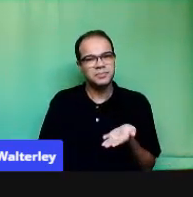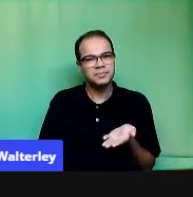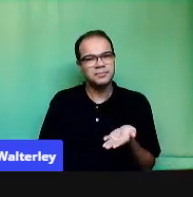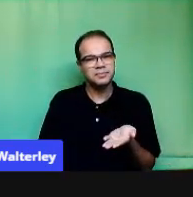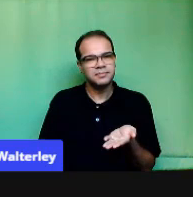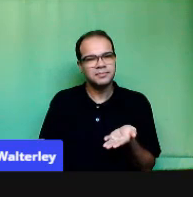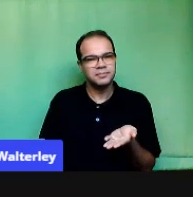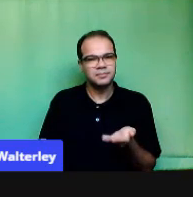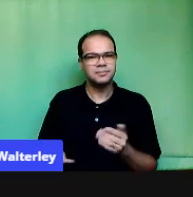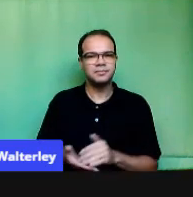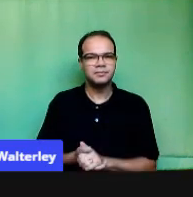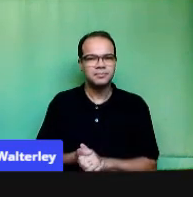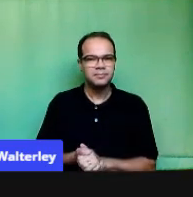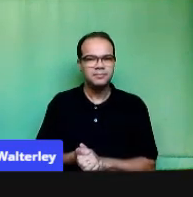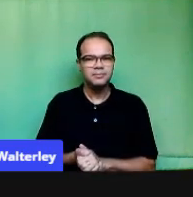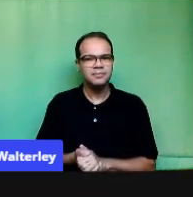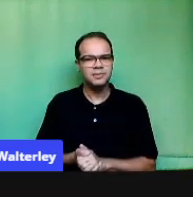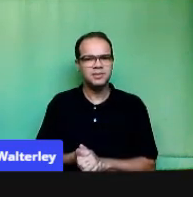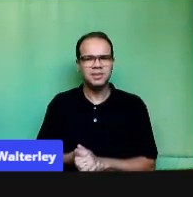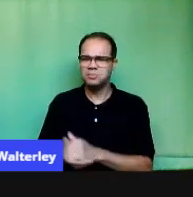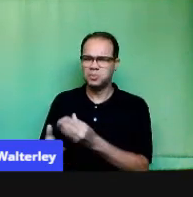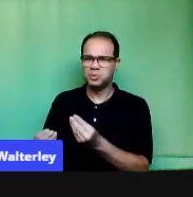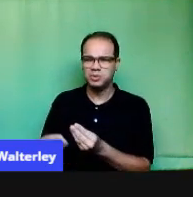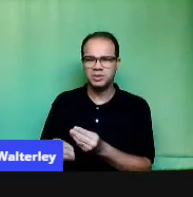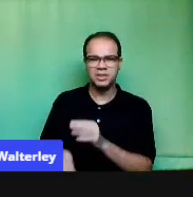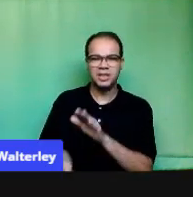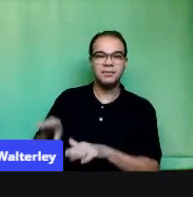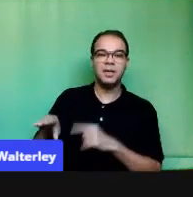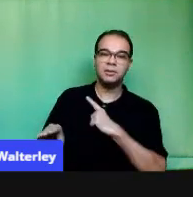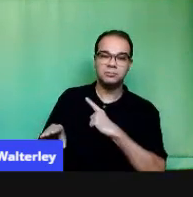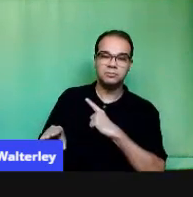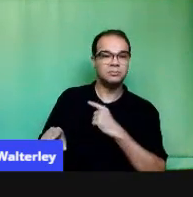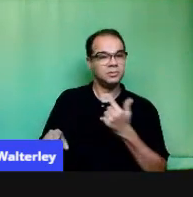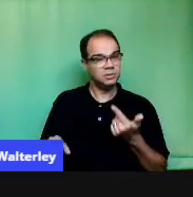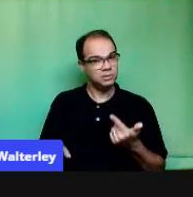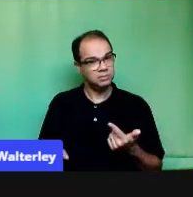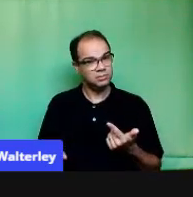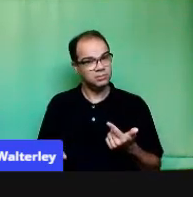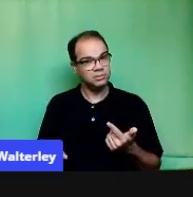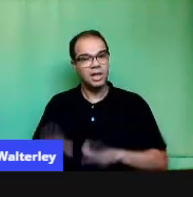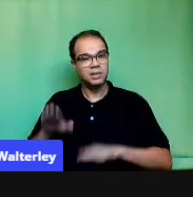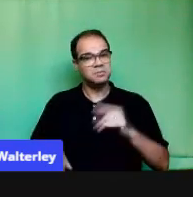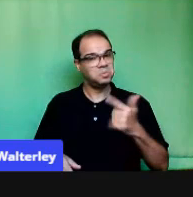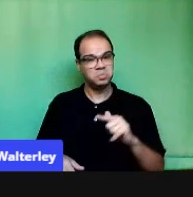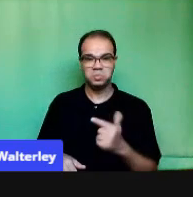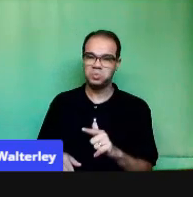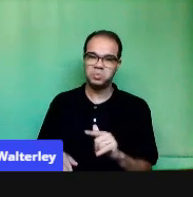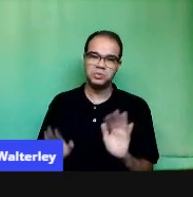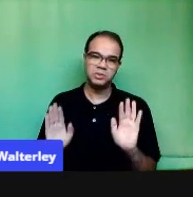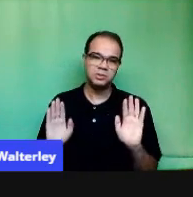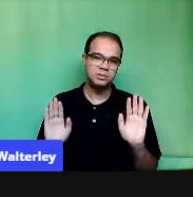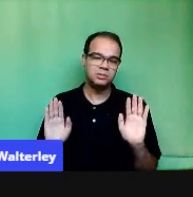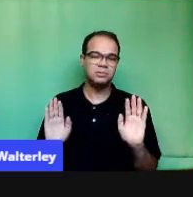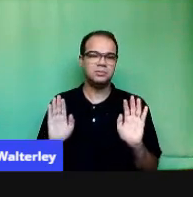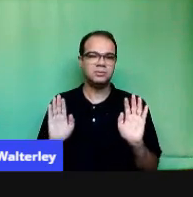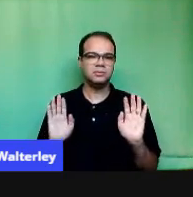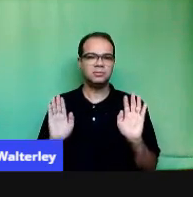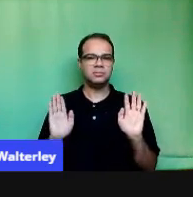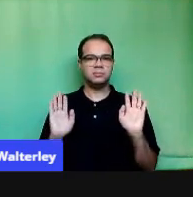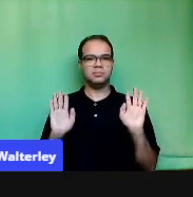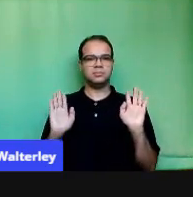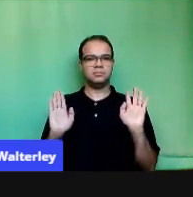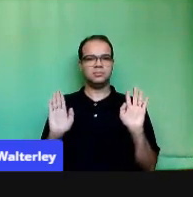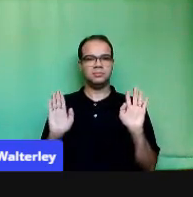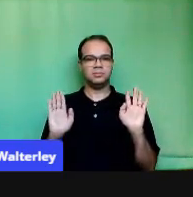encontrar um estado, né, que pode ser avaliado sob várias perspectivas, em vários níveis. E aí o estado geral